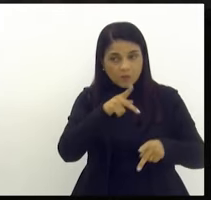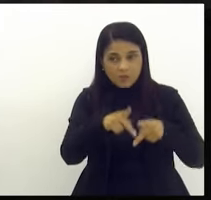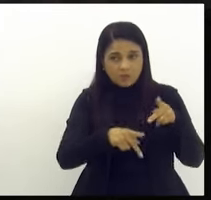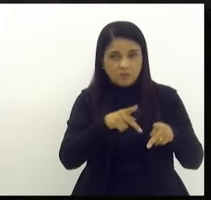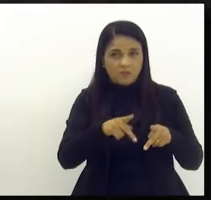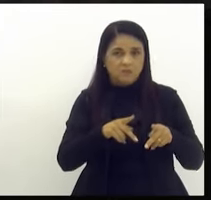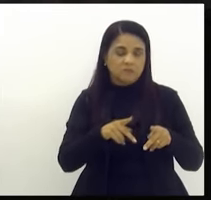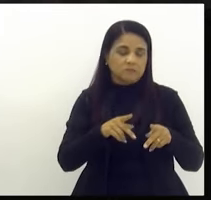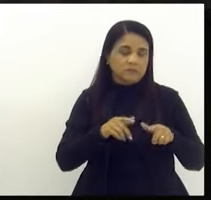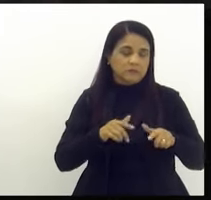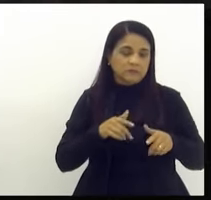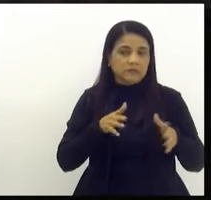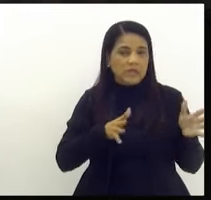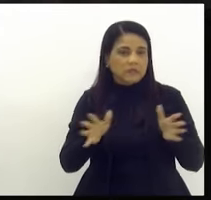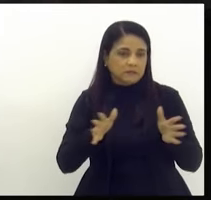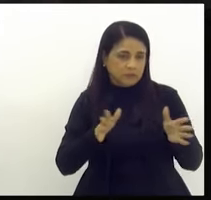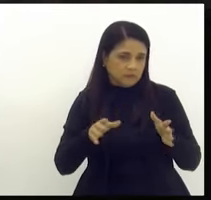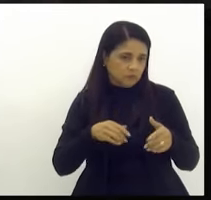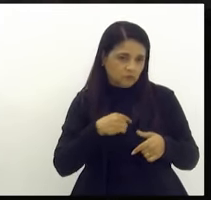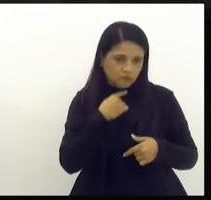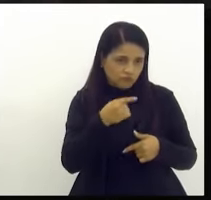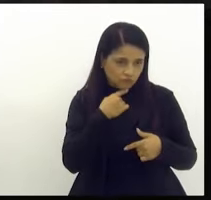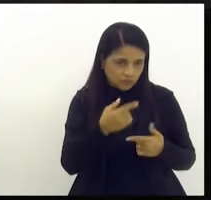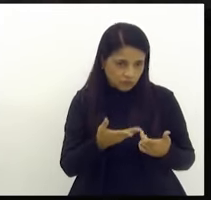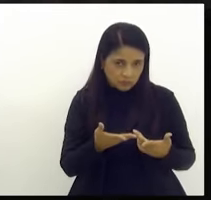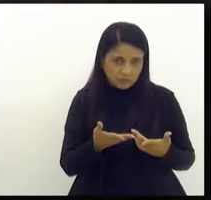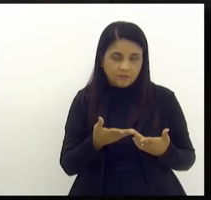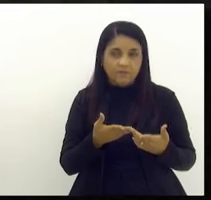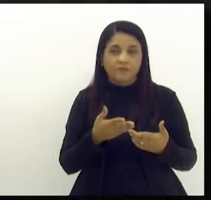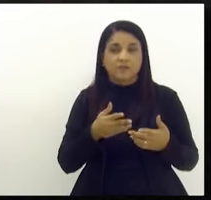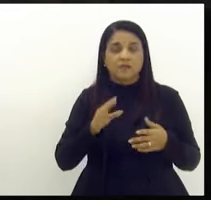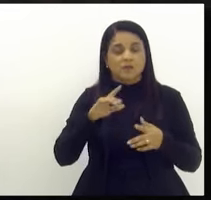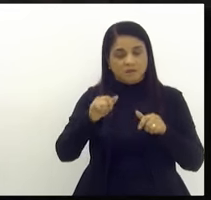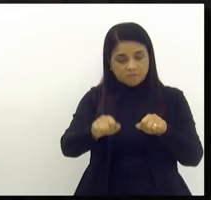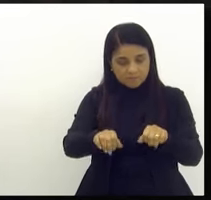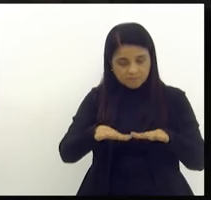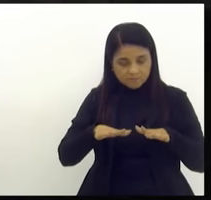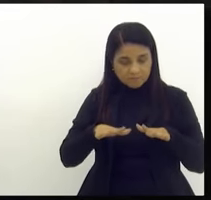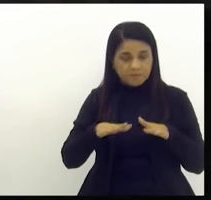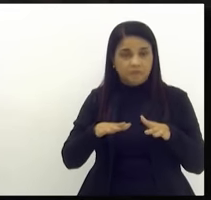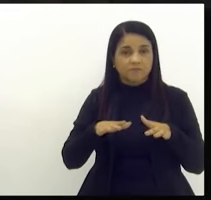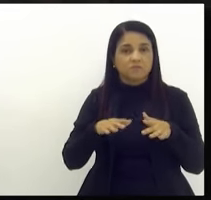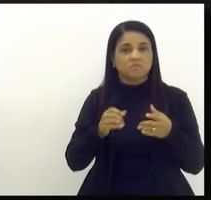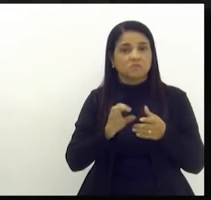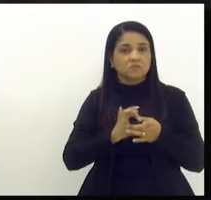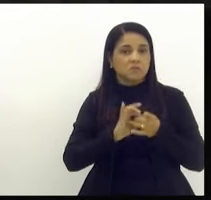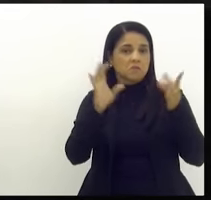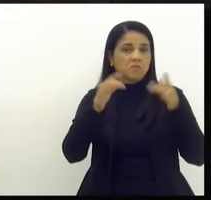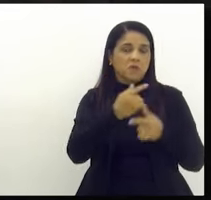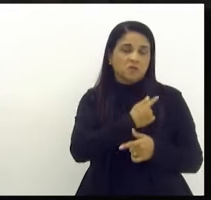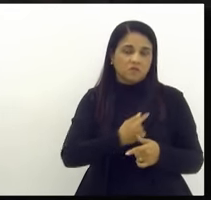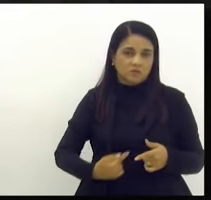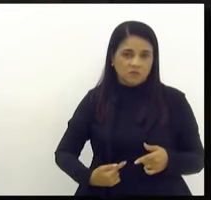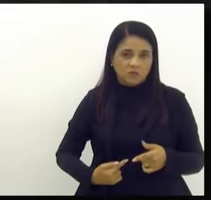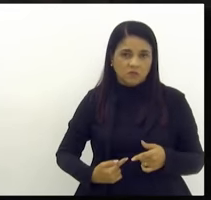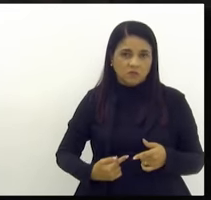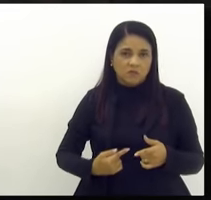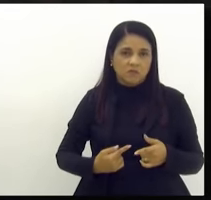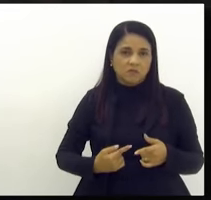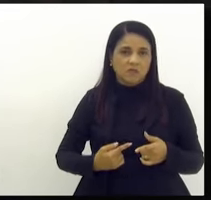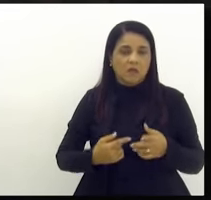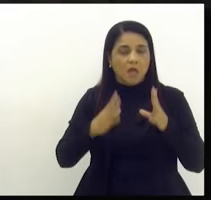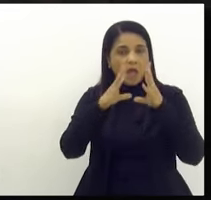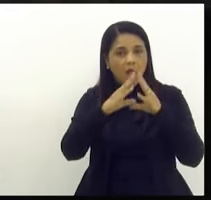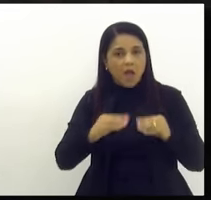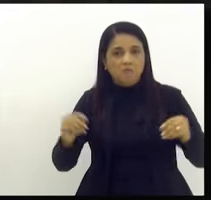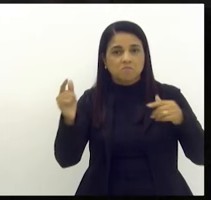sem acesso a Assembleia Legislativa quando dá um cheque em ao Governador tá acabando com o seu